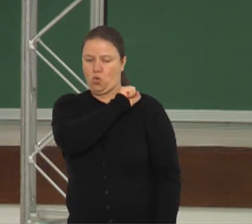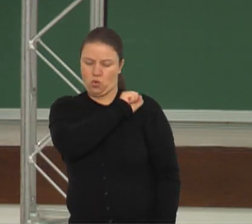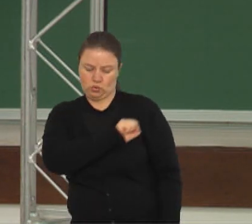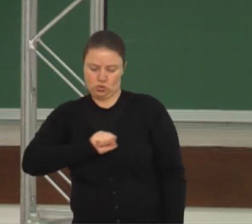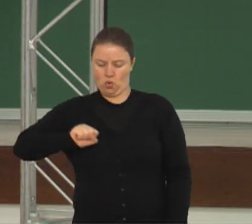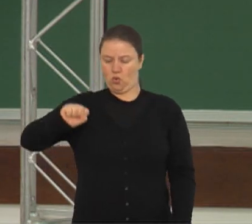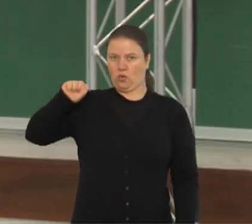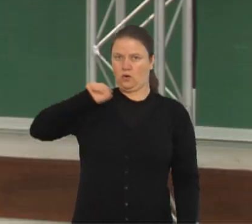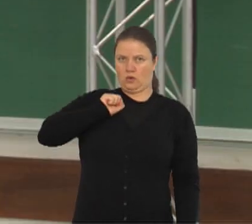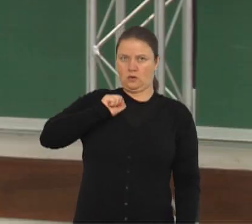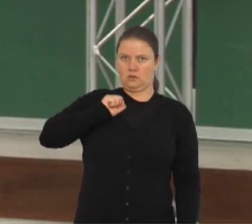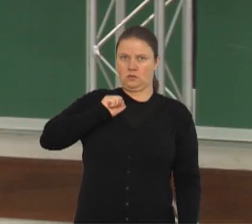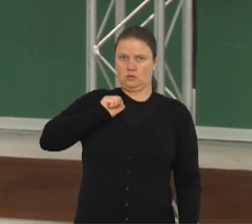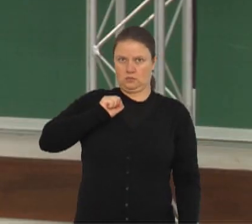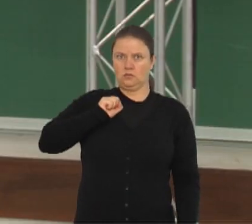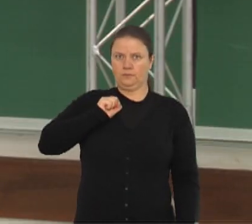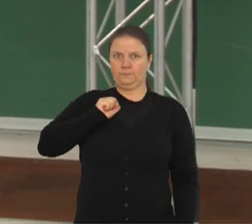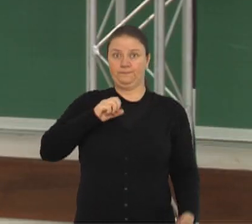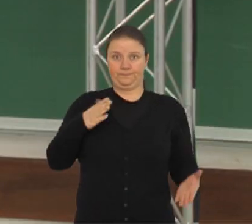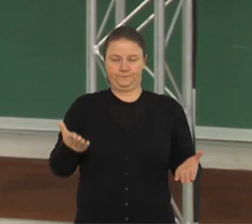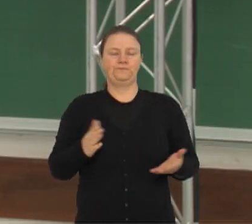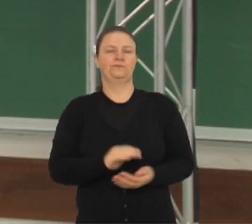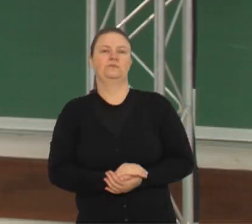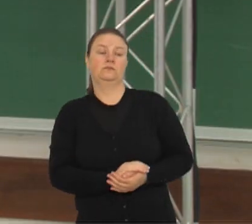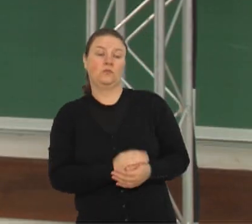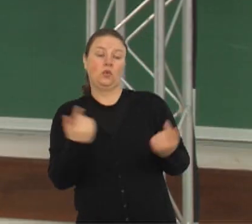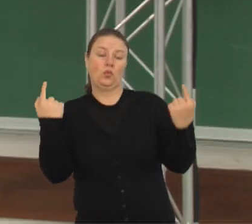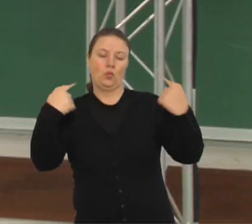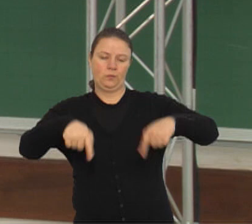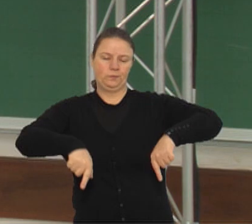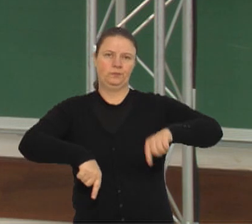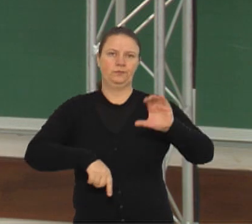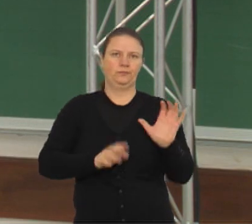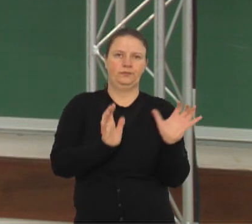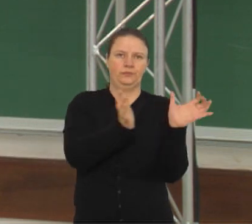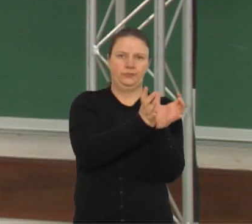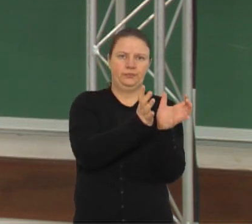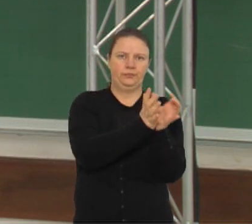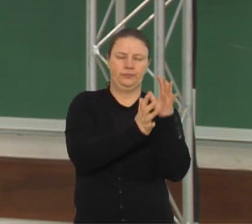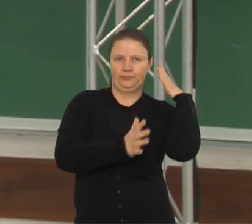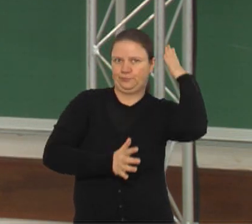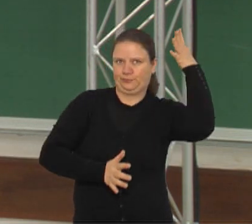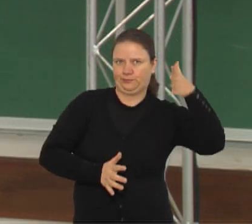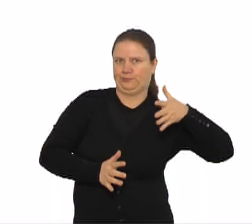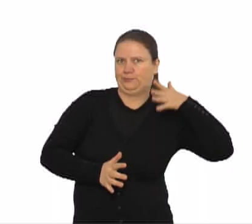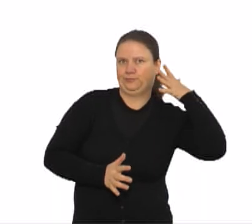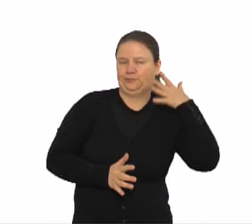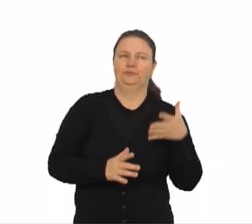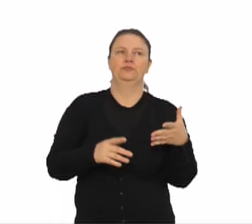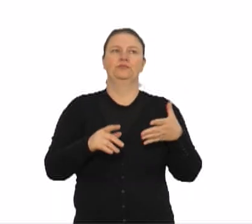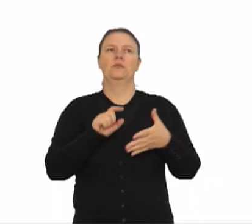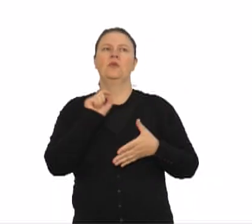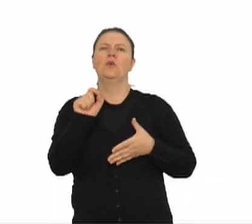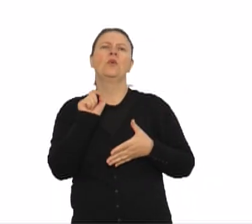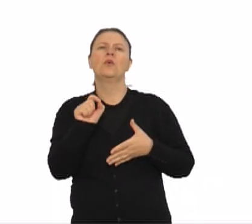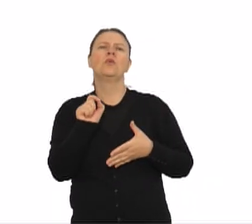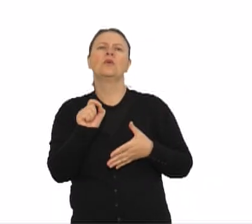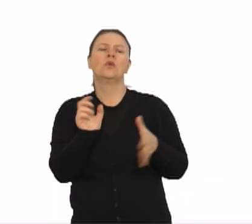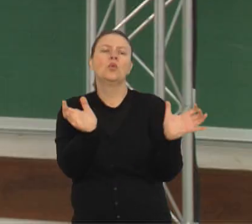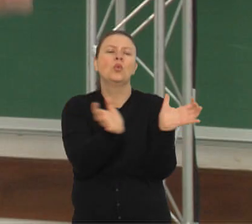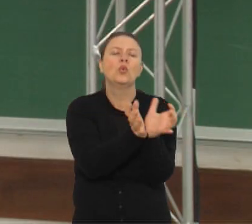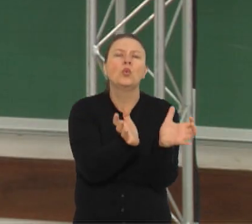Vamos então começar com um exercíciozinho para bem colocar esse detalhe. E aí, quem seriam os